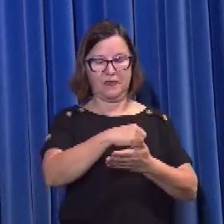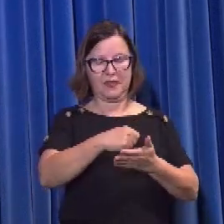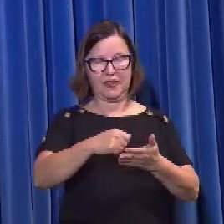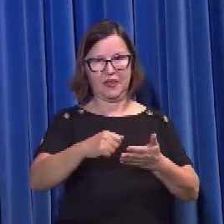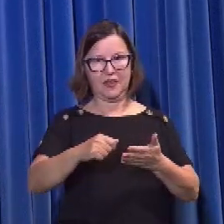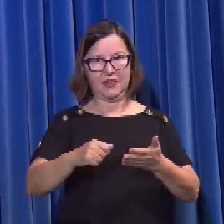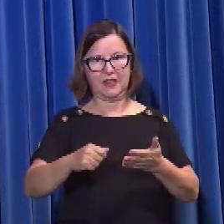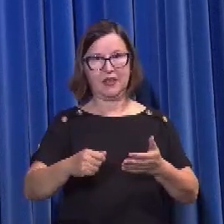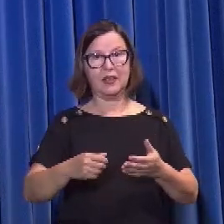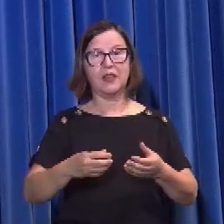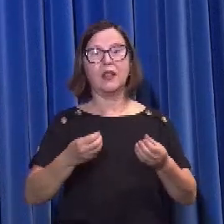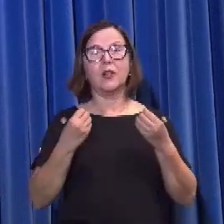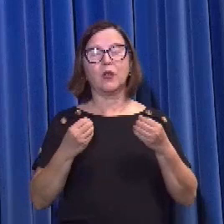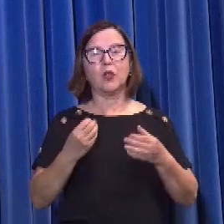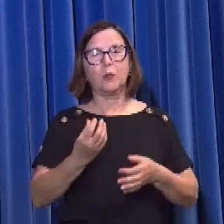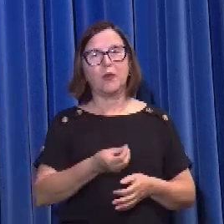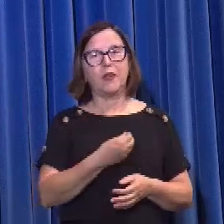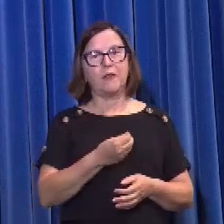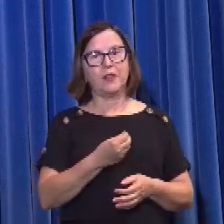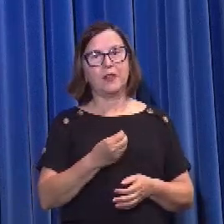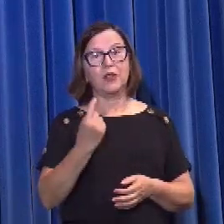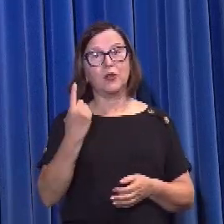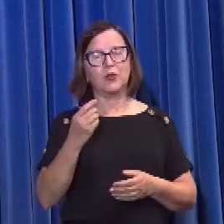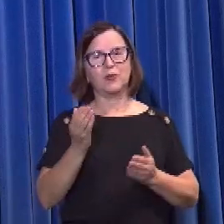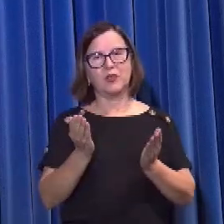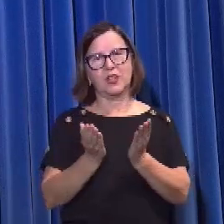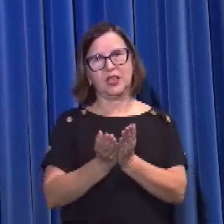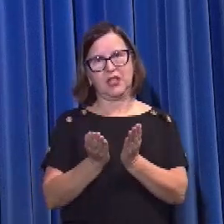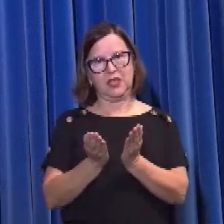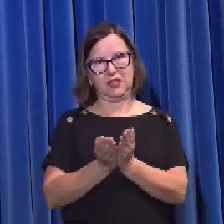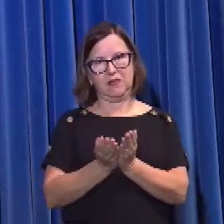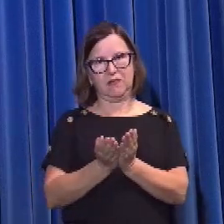como é a vida de um cristão.